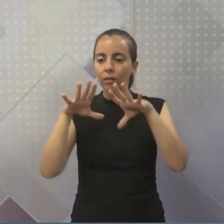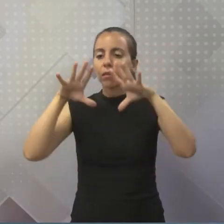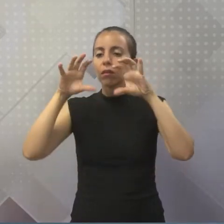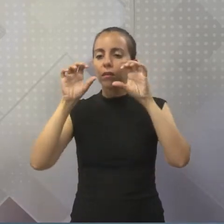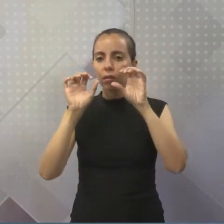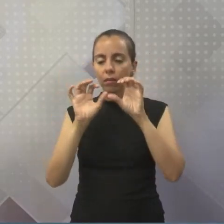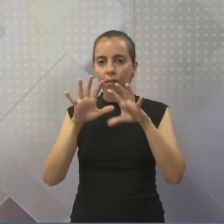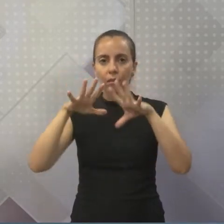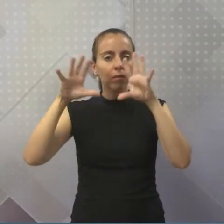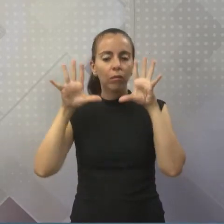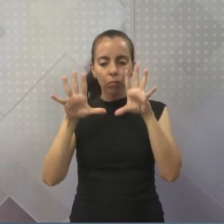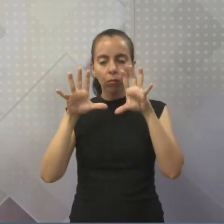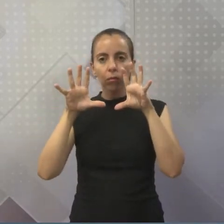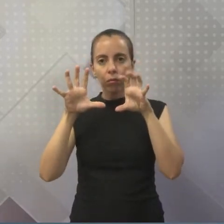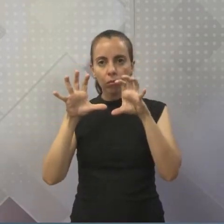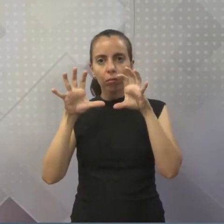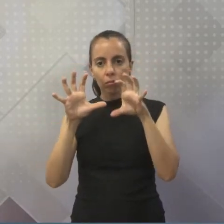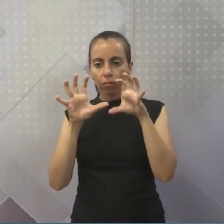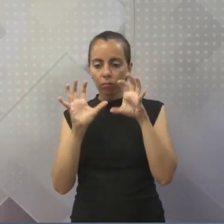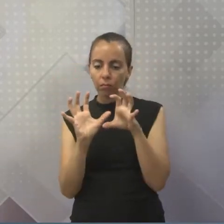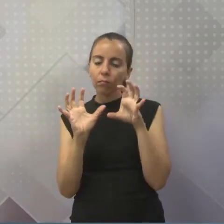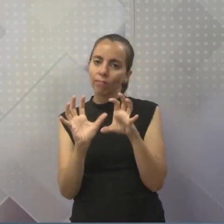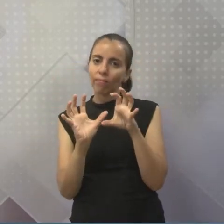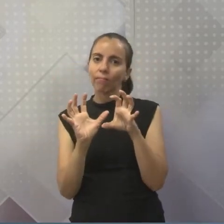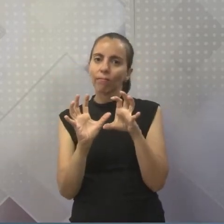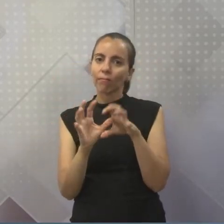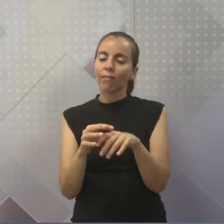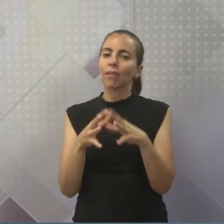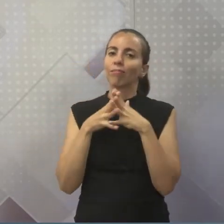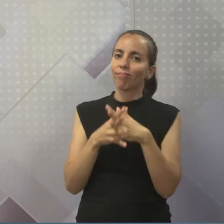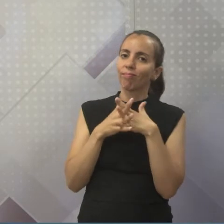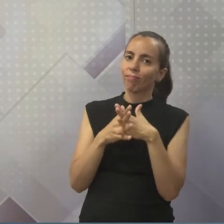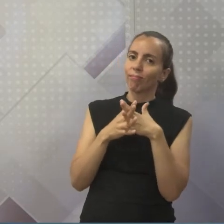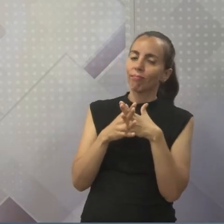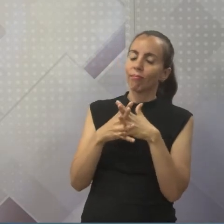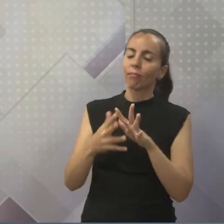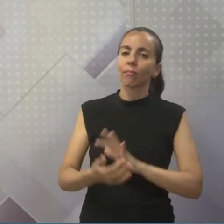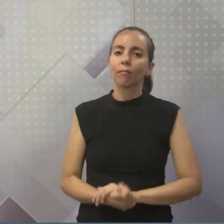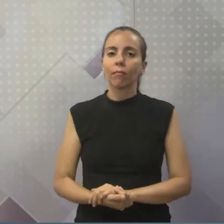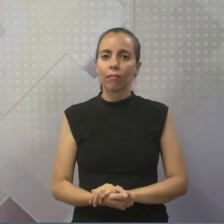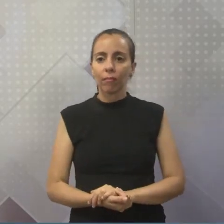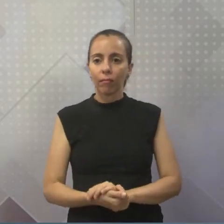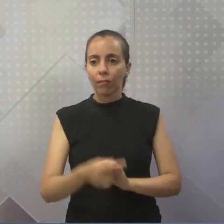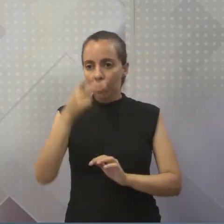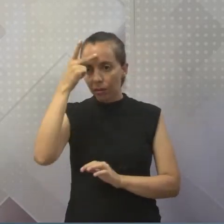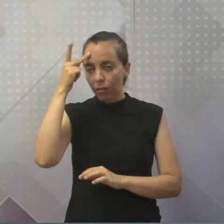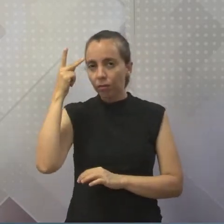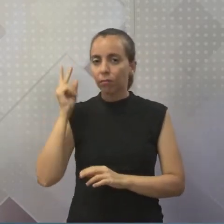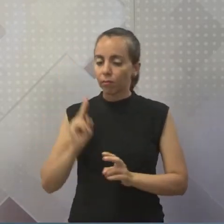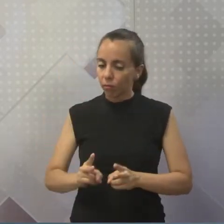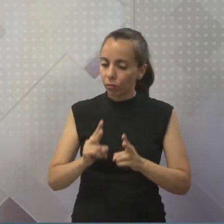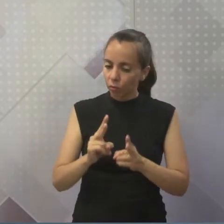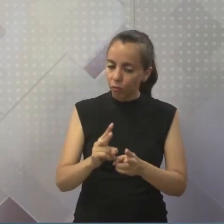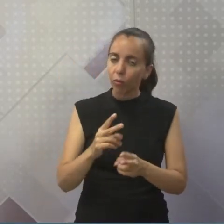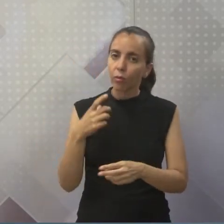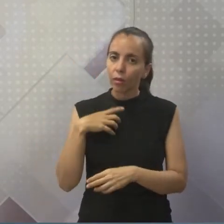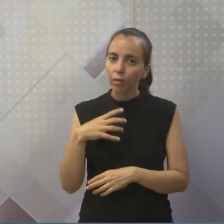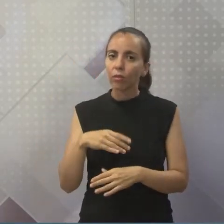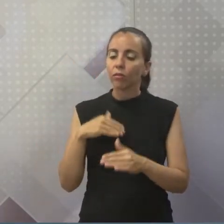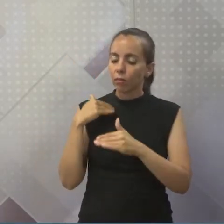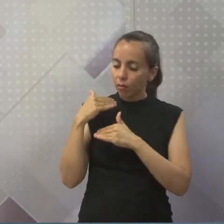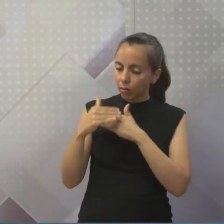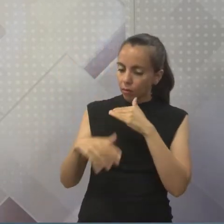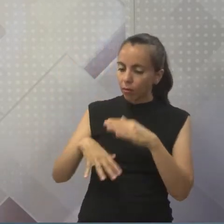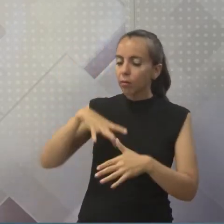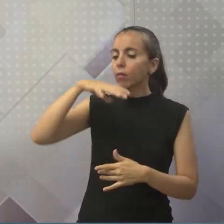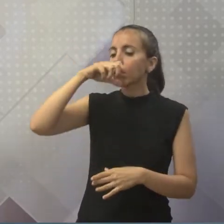relaxar, contrair, a dilatação é prejudicada e a pessoa vai tendo crescentemente dificuldade